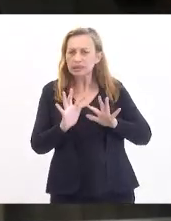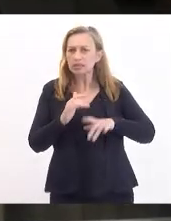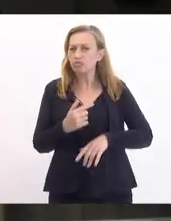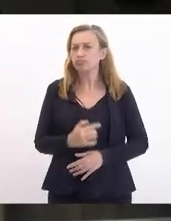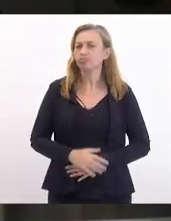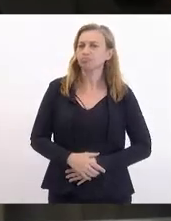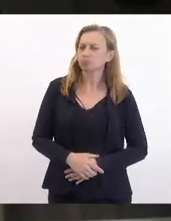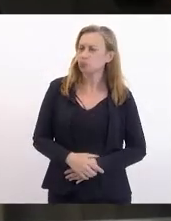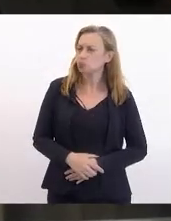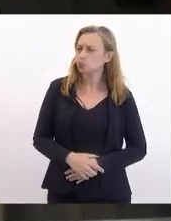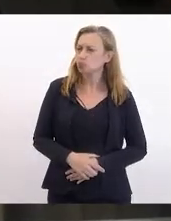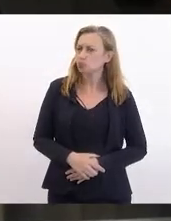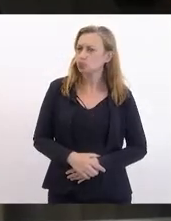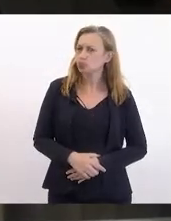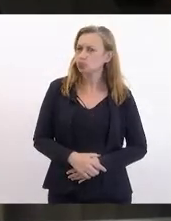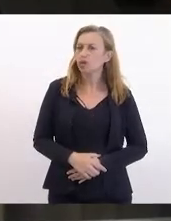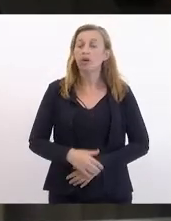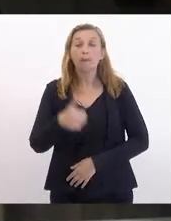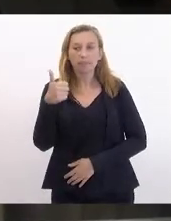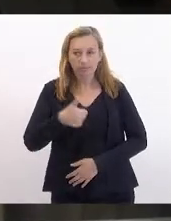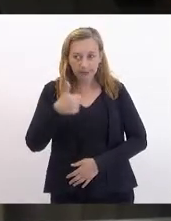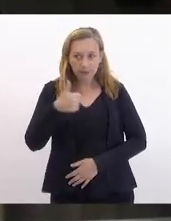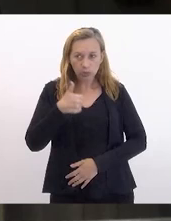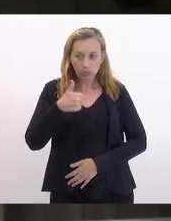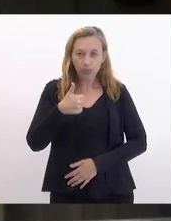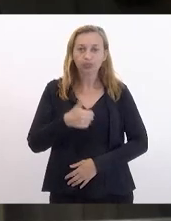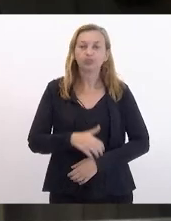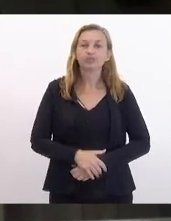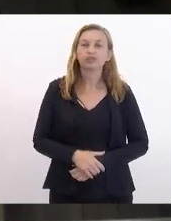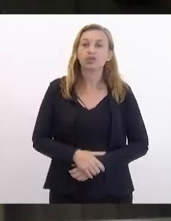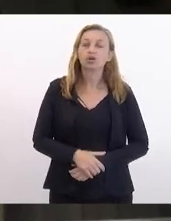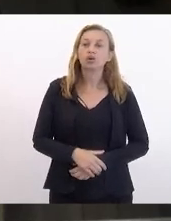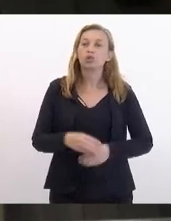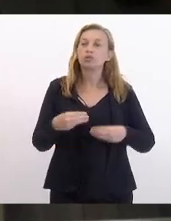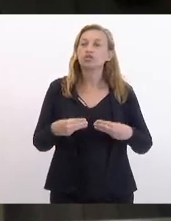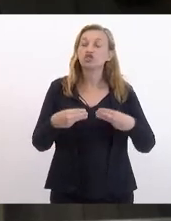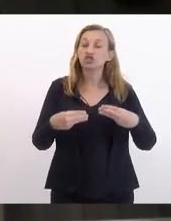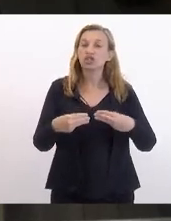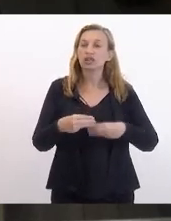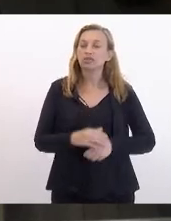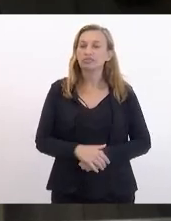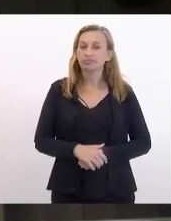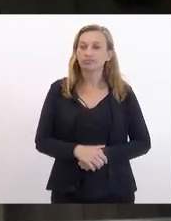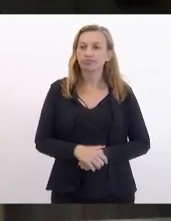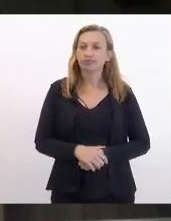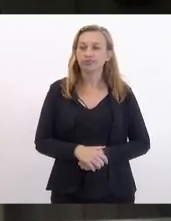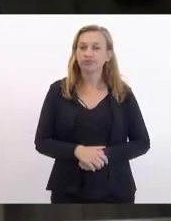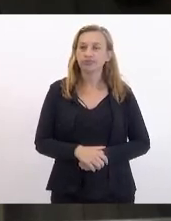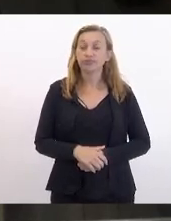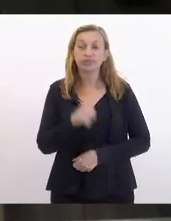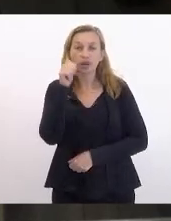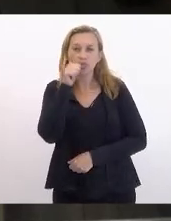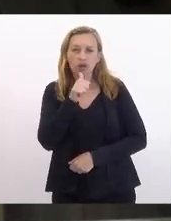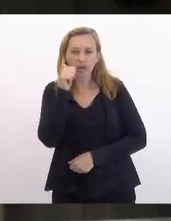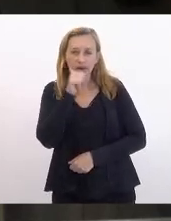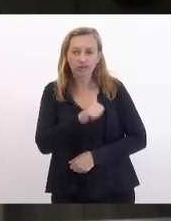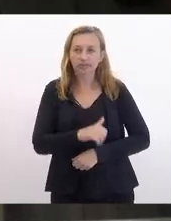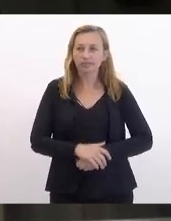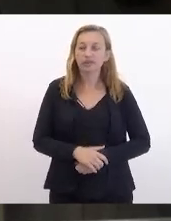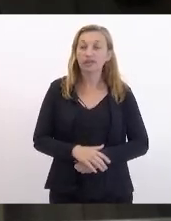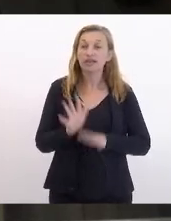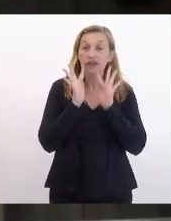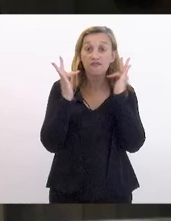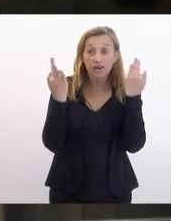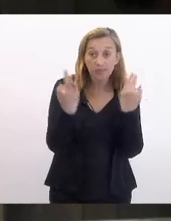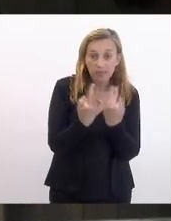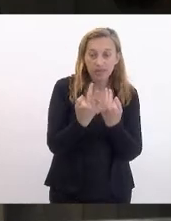atenção é o seguinte 1º o ministério da mulher da